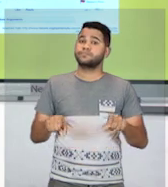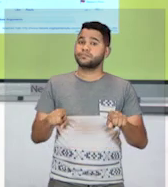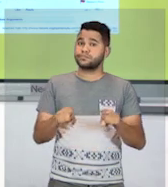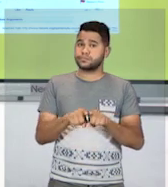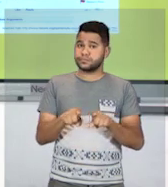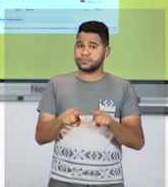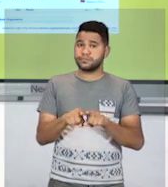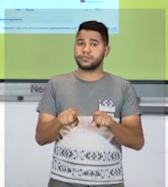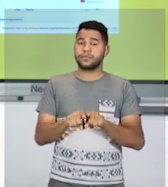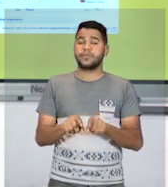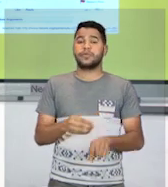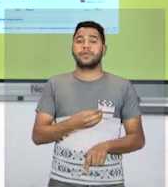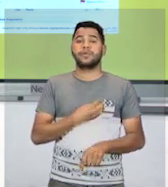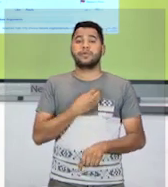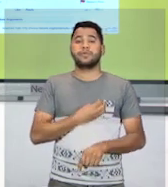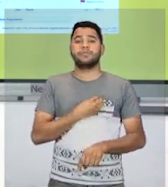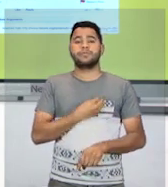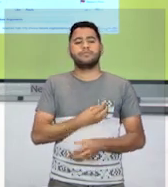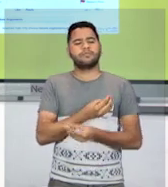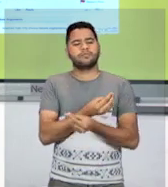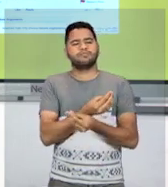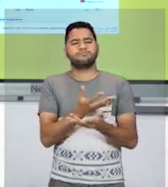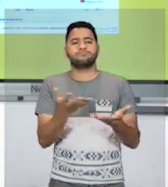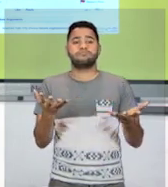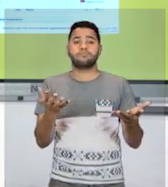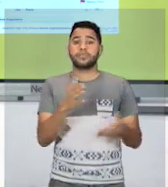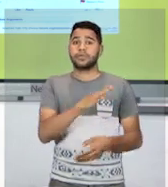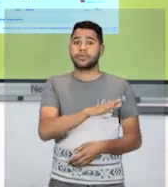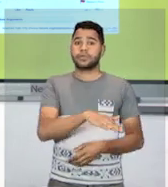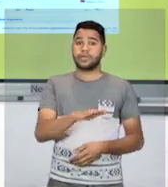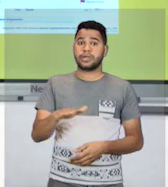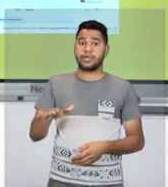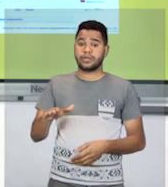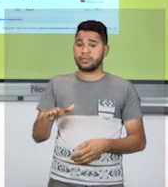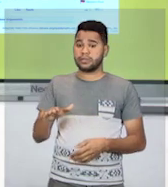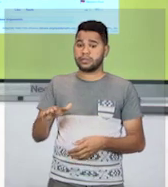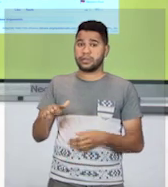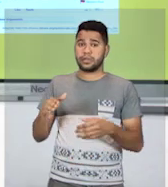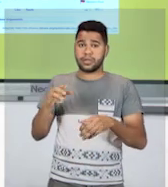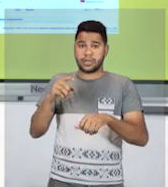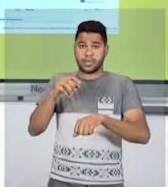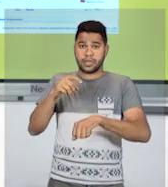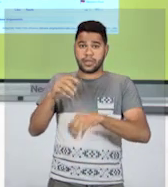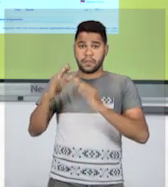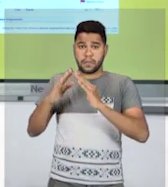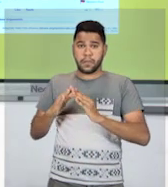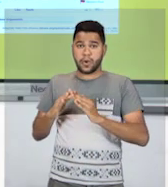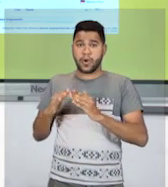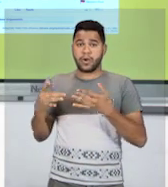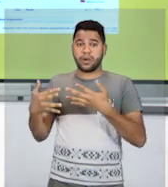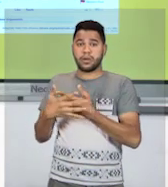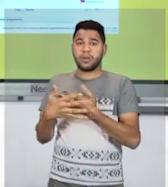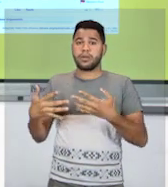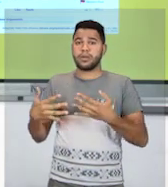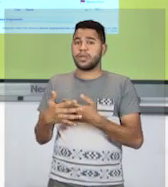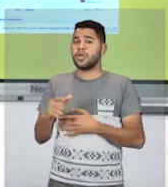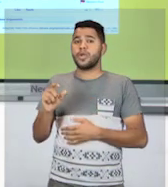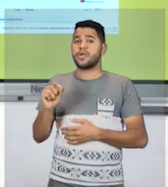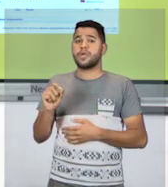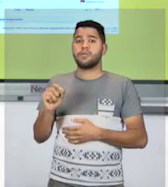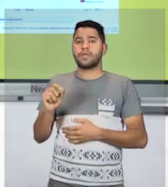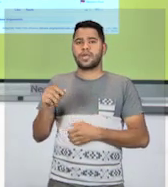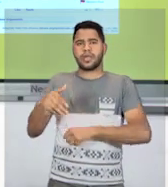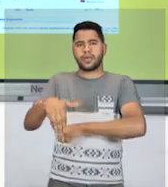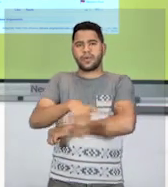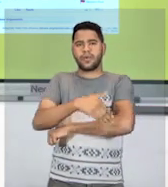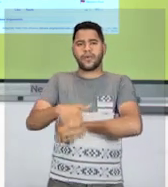também a vida no interior proporcionou uma coisa que as crianças da cidade muitas vezes não conhecem que é brincar na